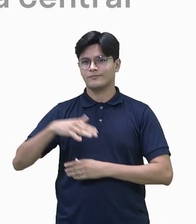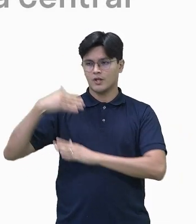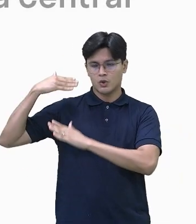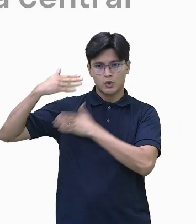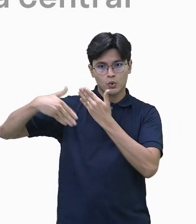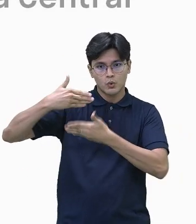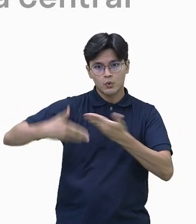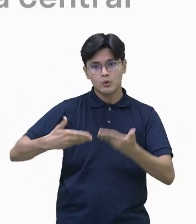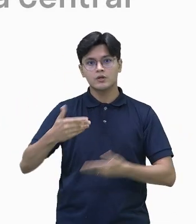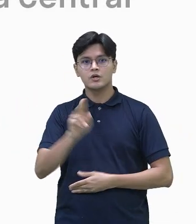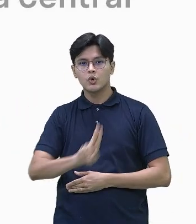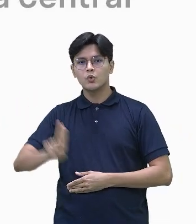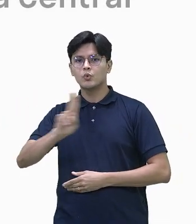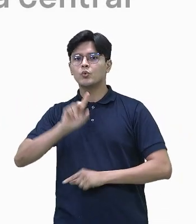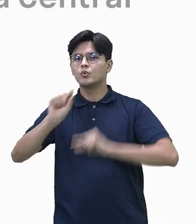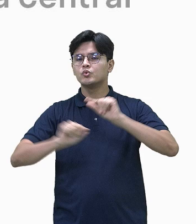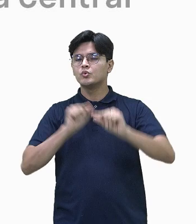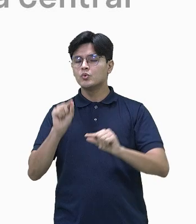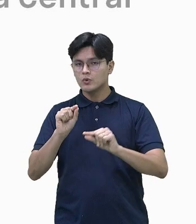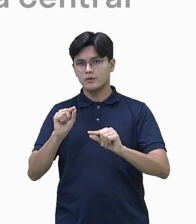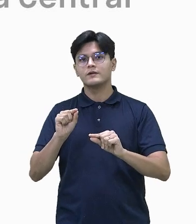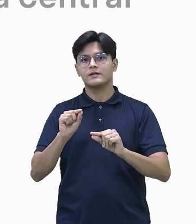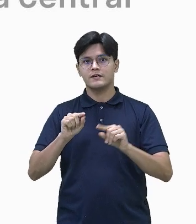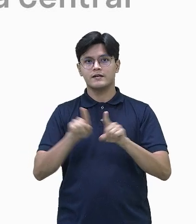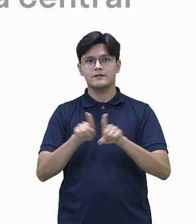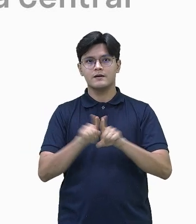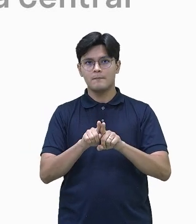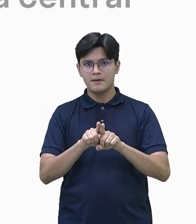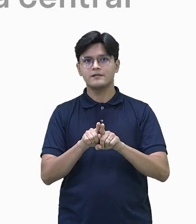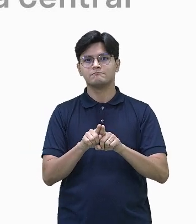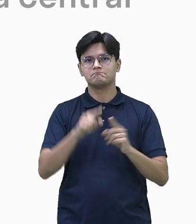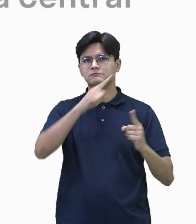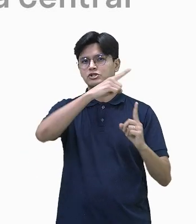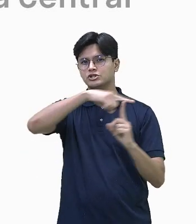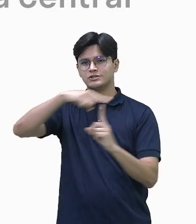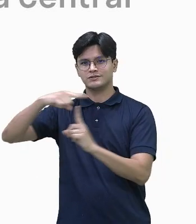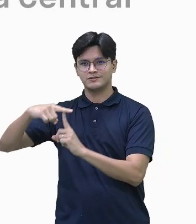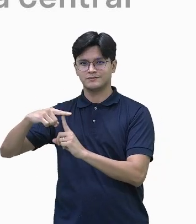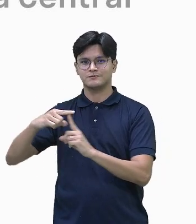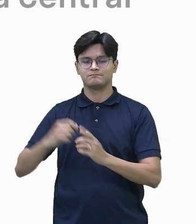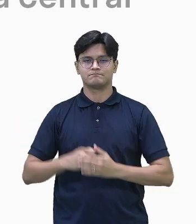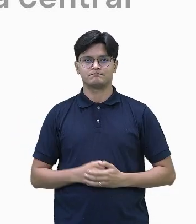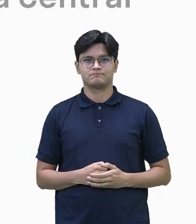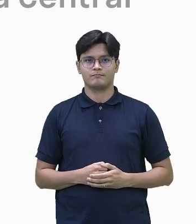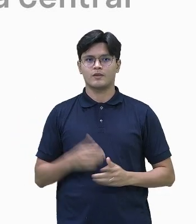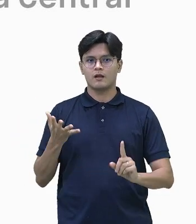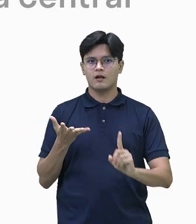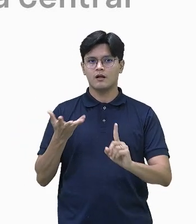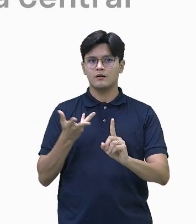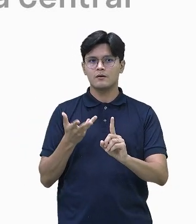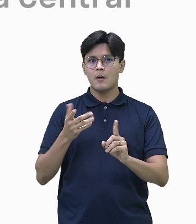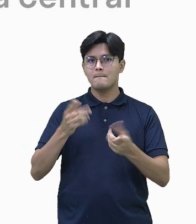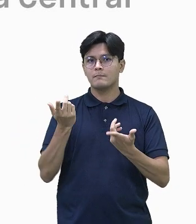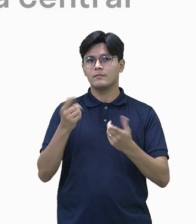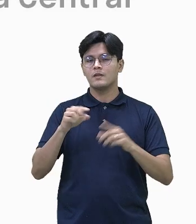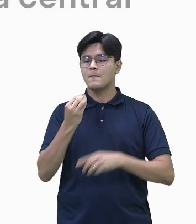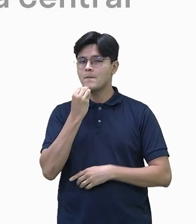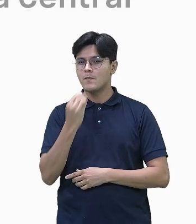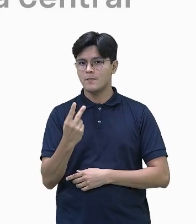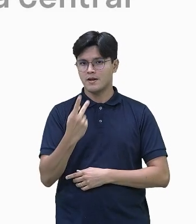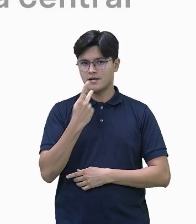medidas de tendência central e dispersão em diferentes categorias. Probabilidades em processos